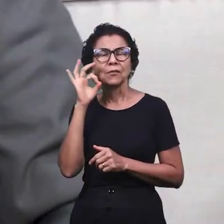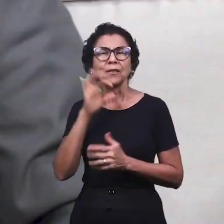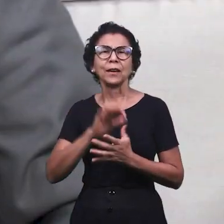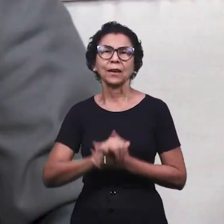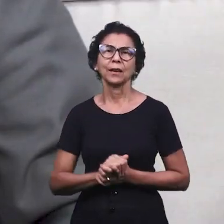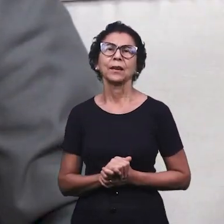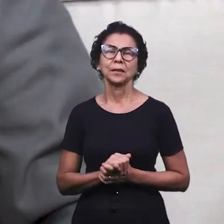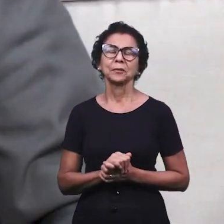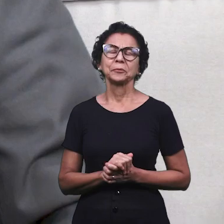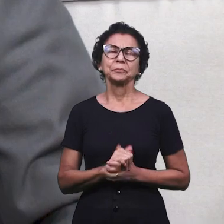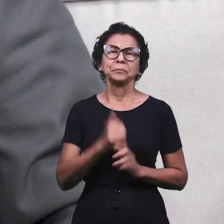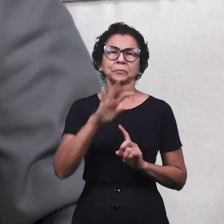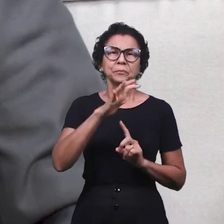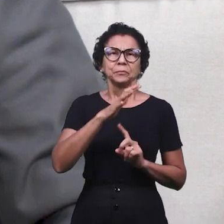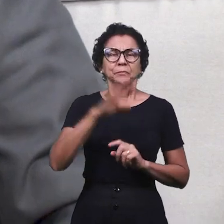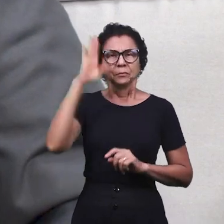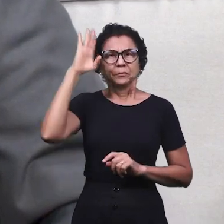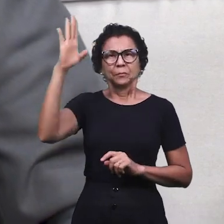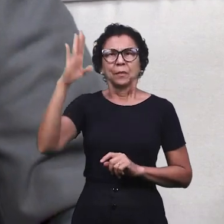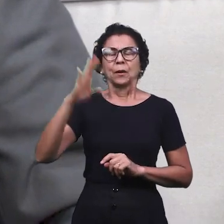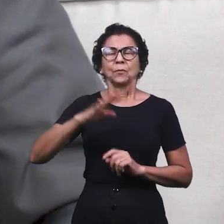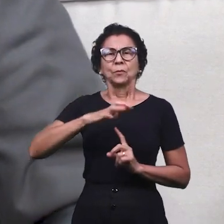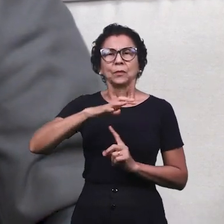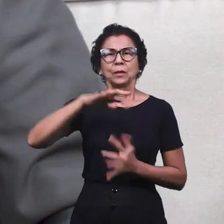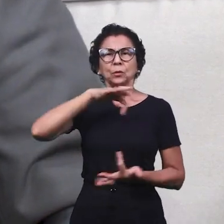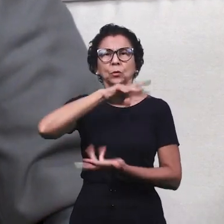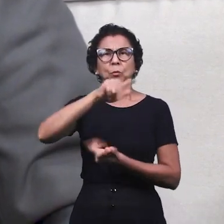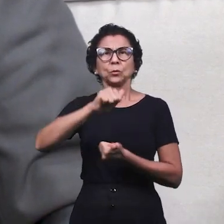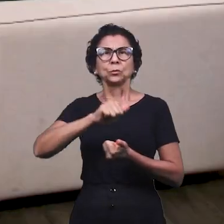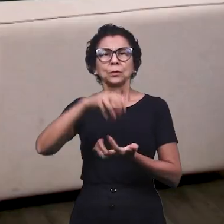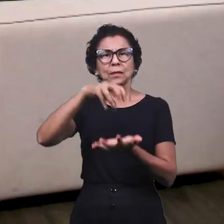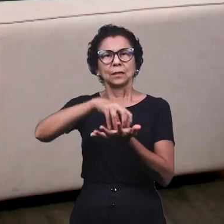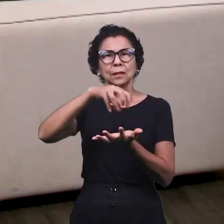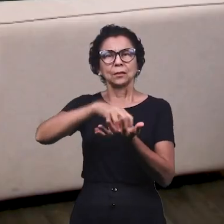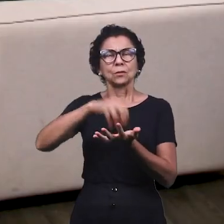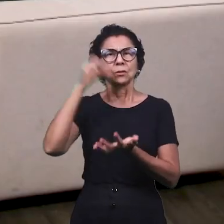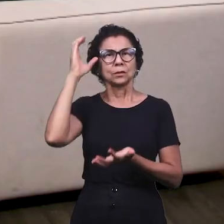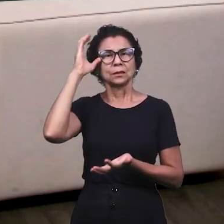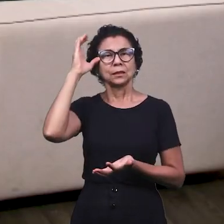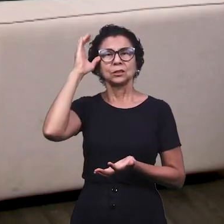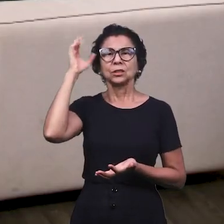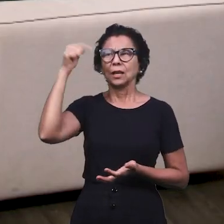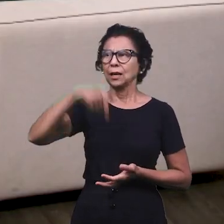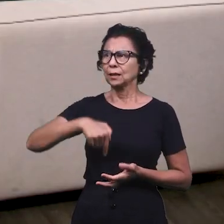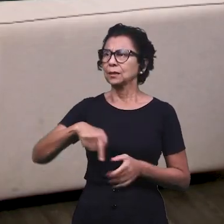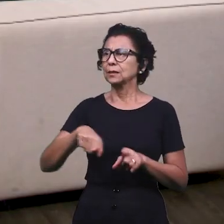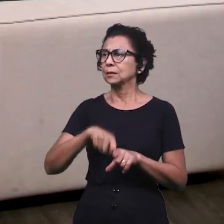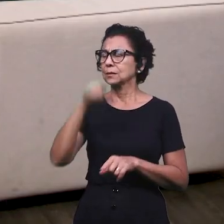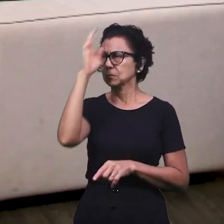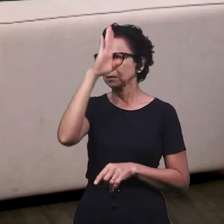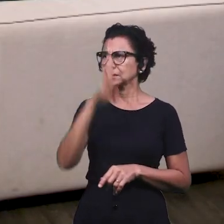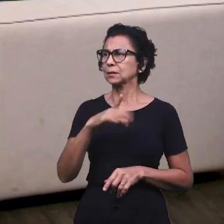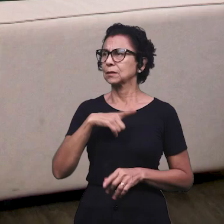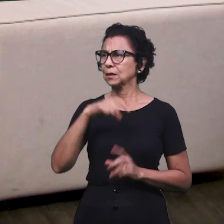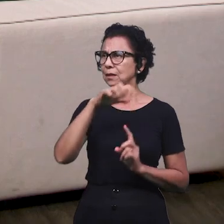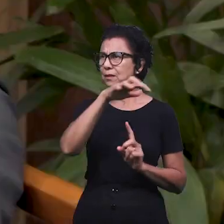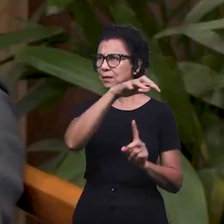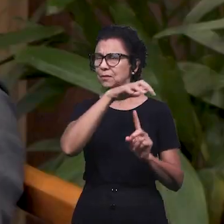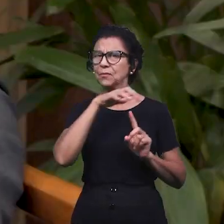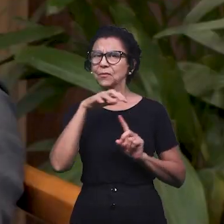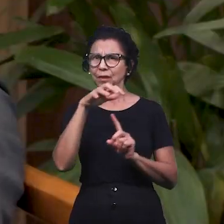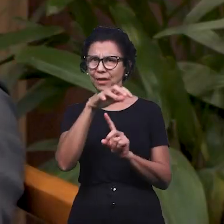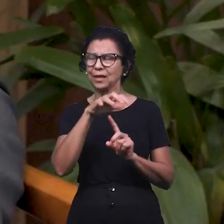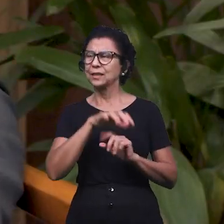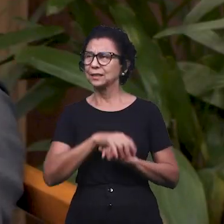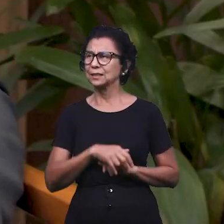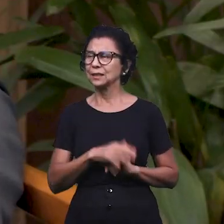nessa feira, nessa principal feira do mundo que fica na China. Na China. Certamente aqui no Brasil também deve ter feiras que atraem